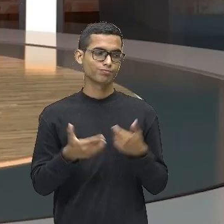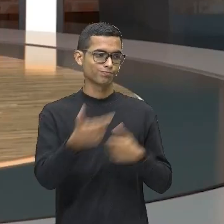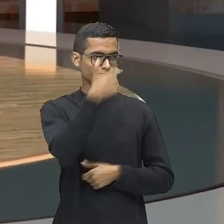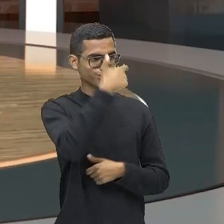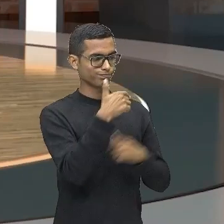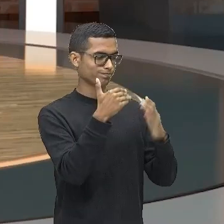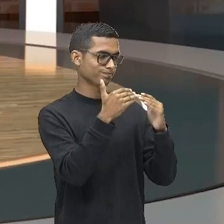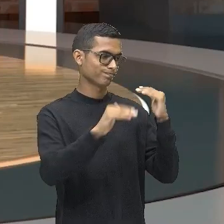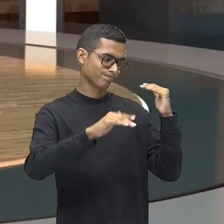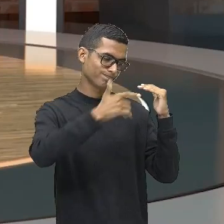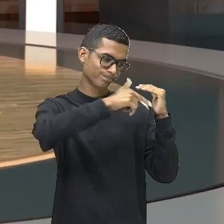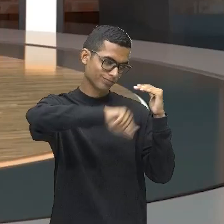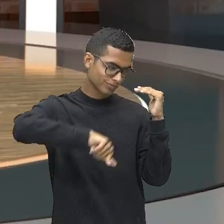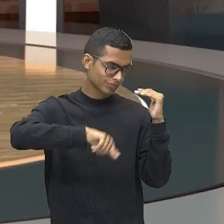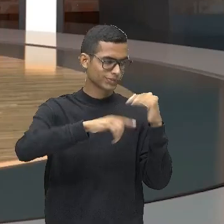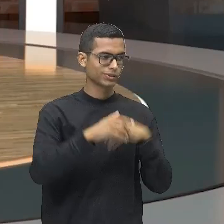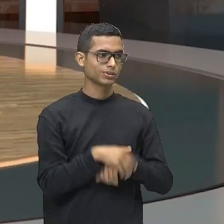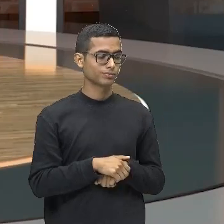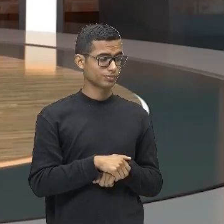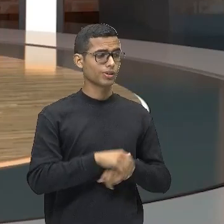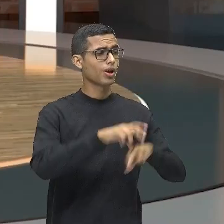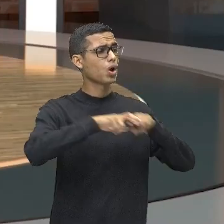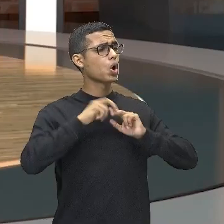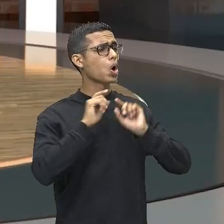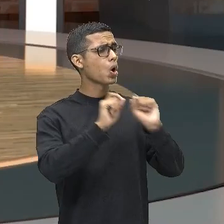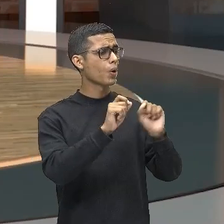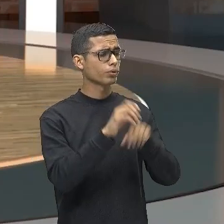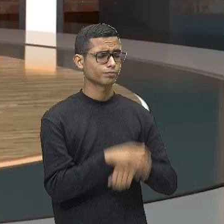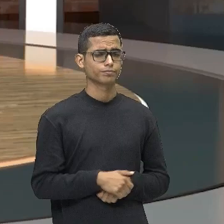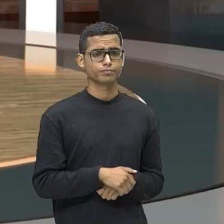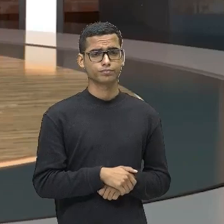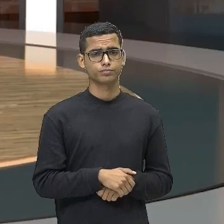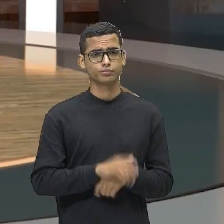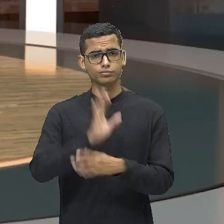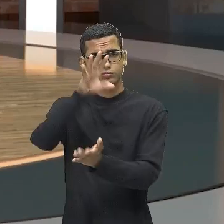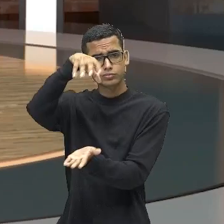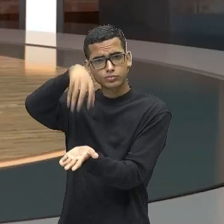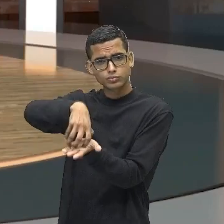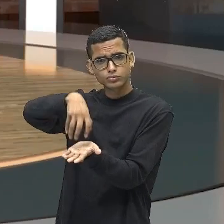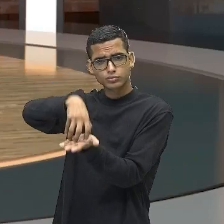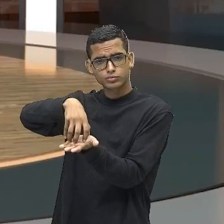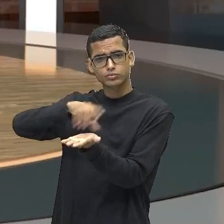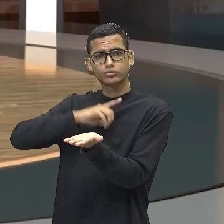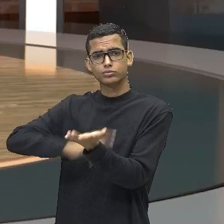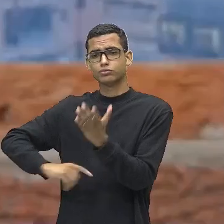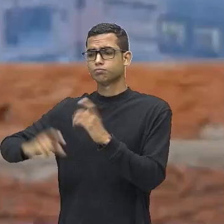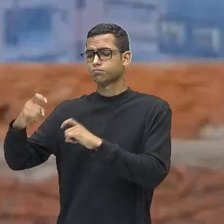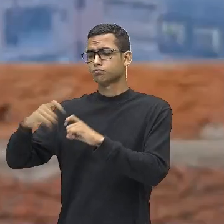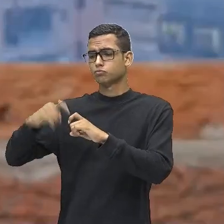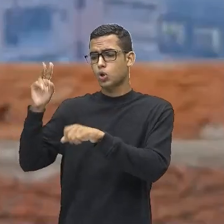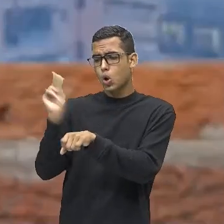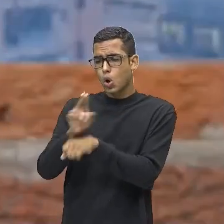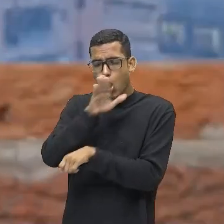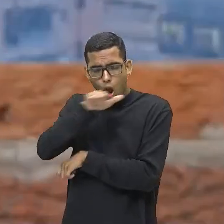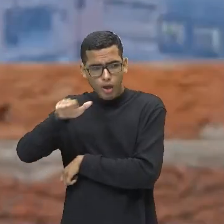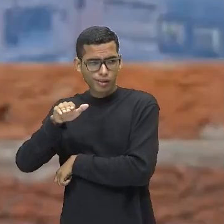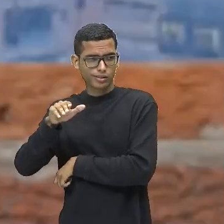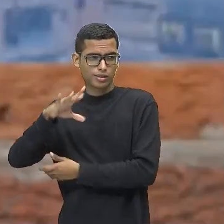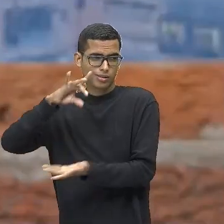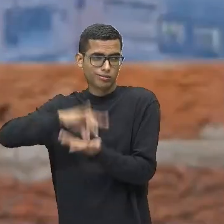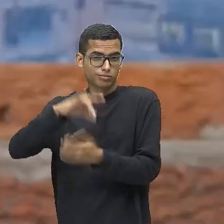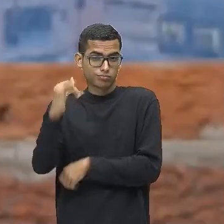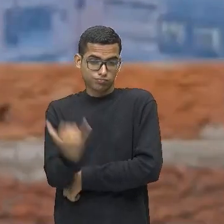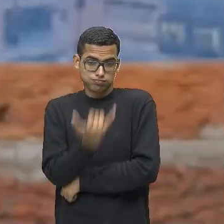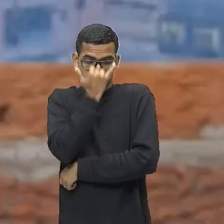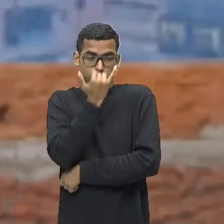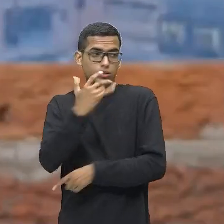discordar novamente da colega, né? Porque a Academia Americana de Pediatria está um pouco equivocada, né? Nós temos aí estudos mais